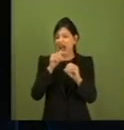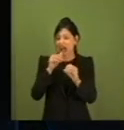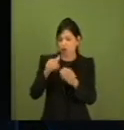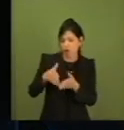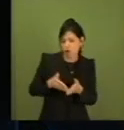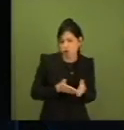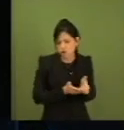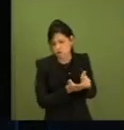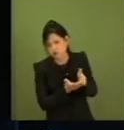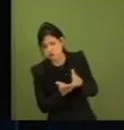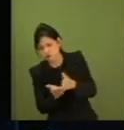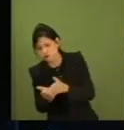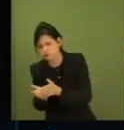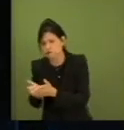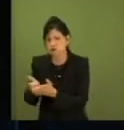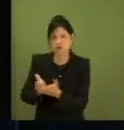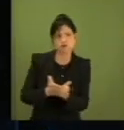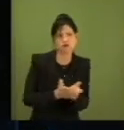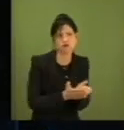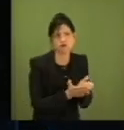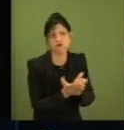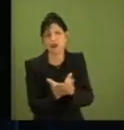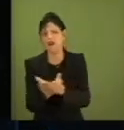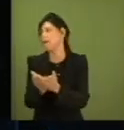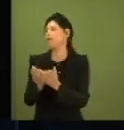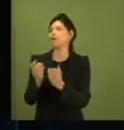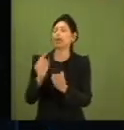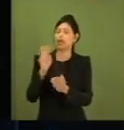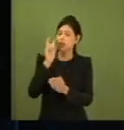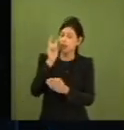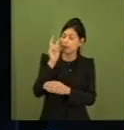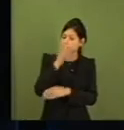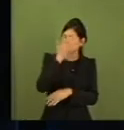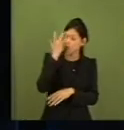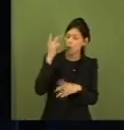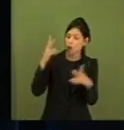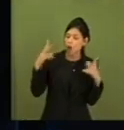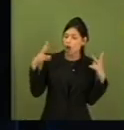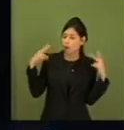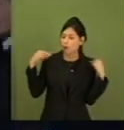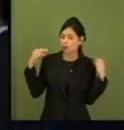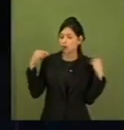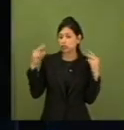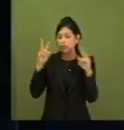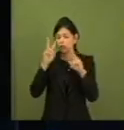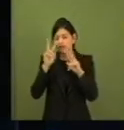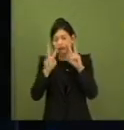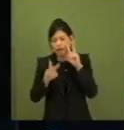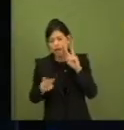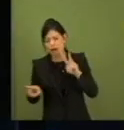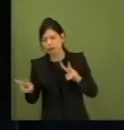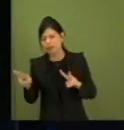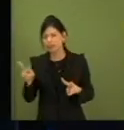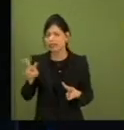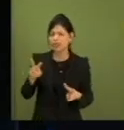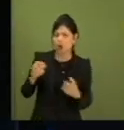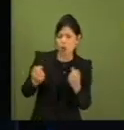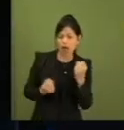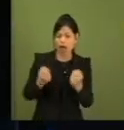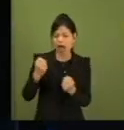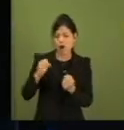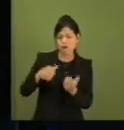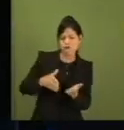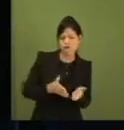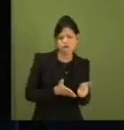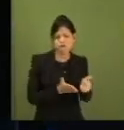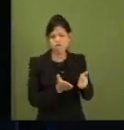motorista que, vendo seu carro sendo levado pelas águas, a solução dele foi